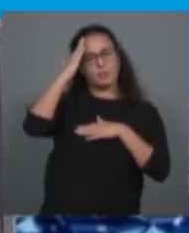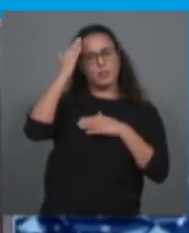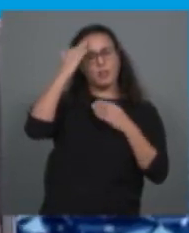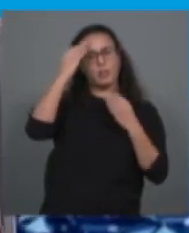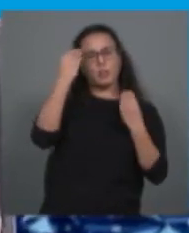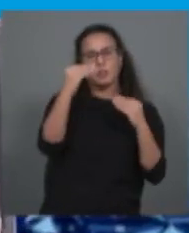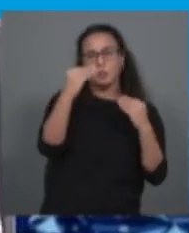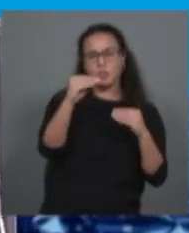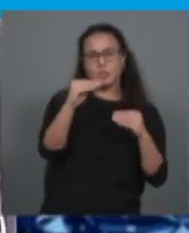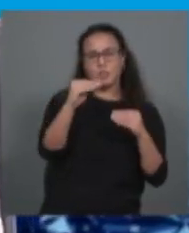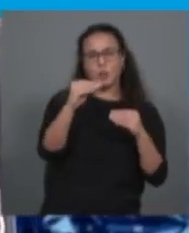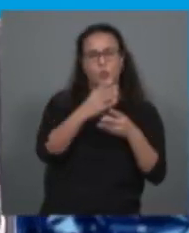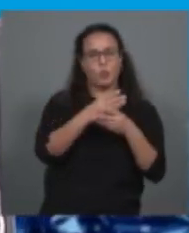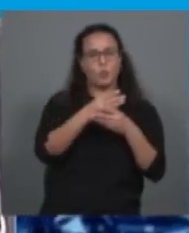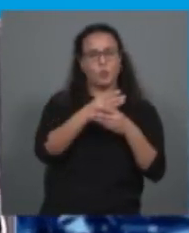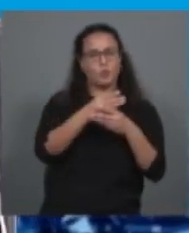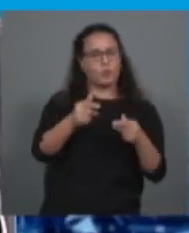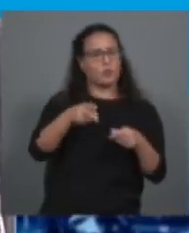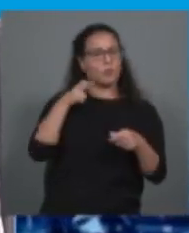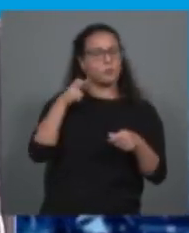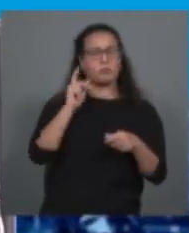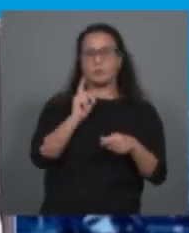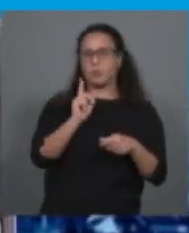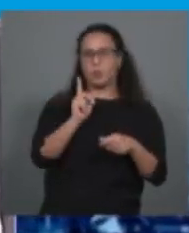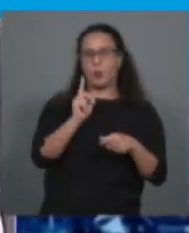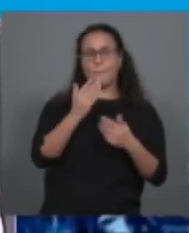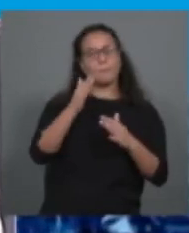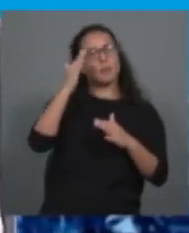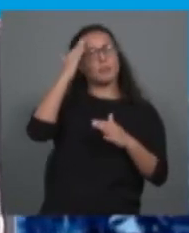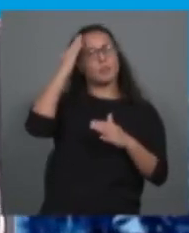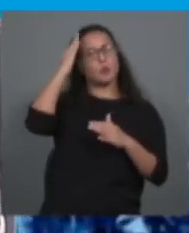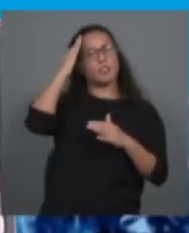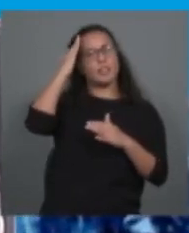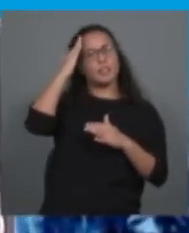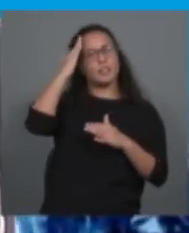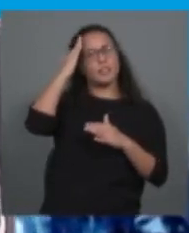é a solução rápida. Então temos esta consciência de que o trabalho